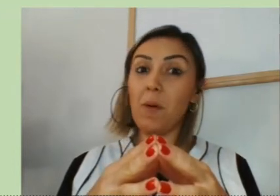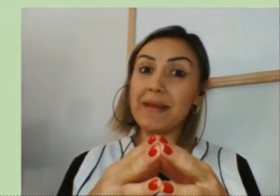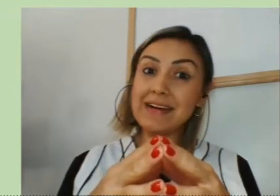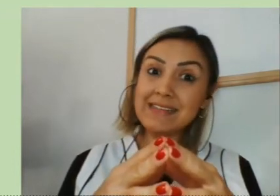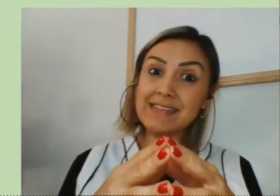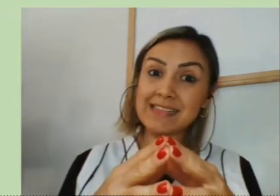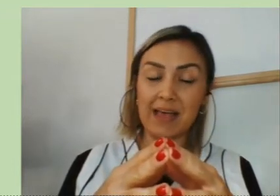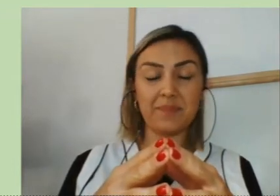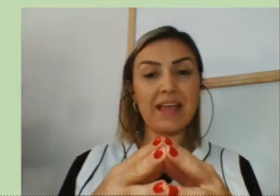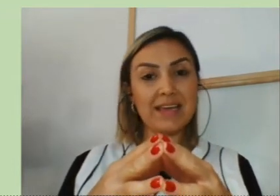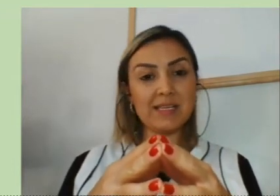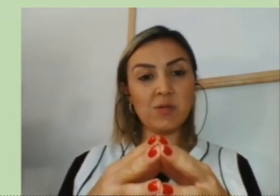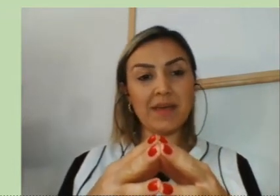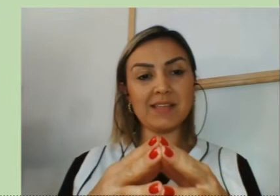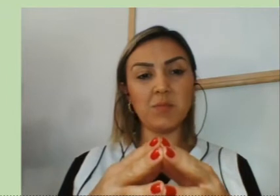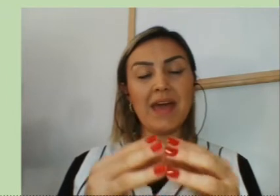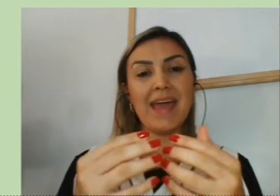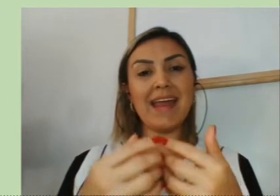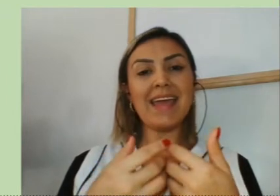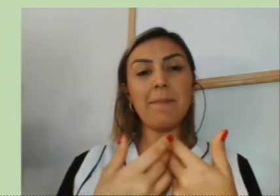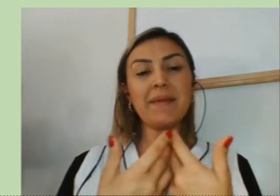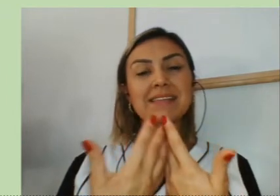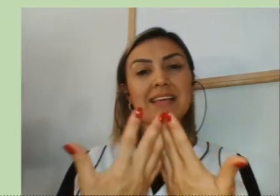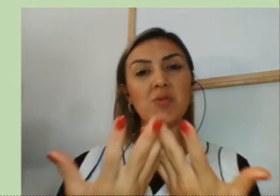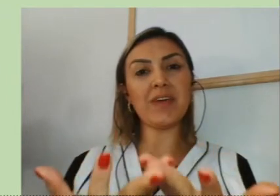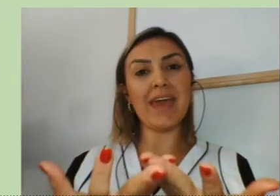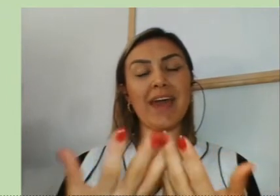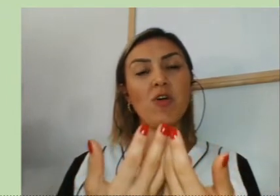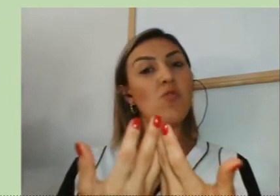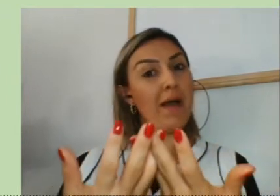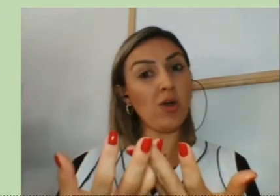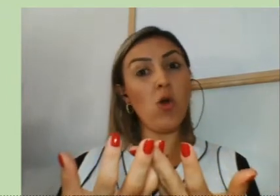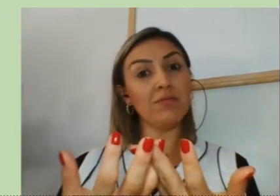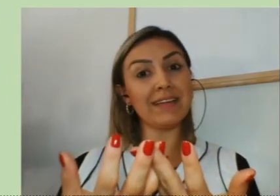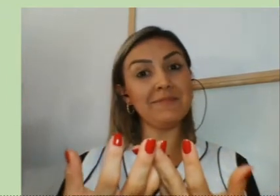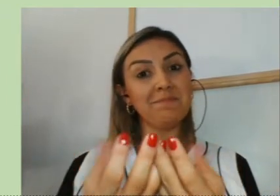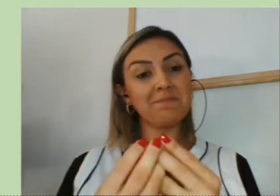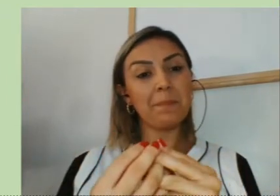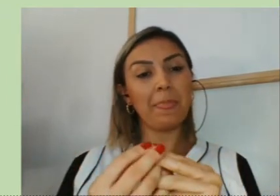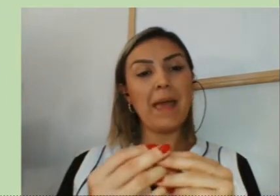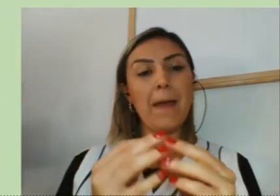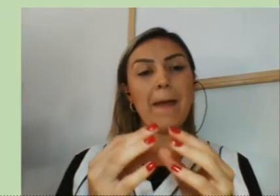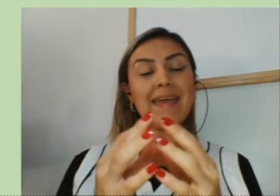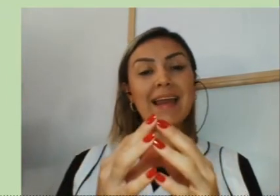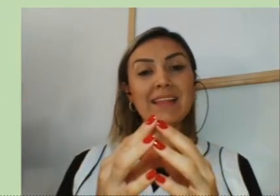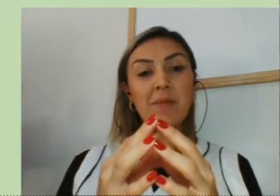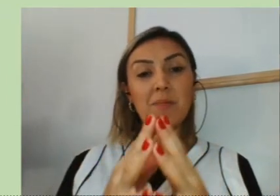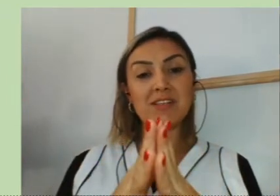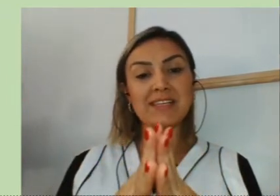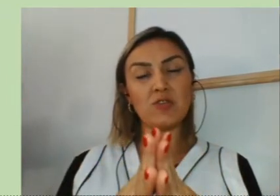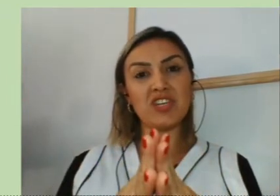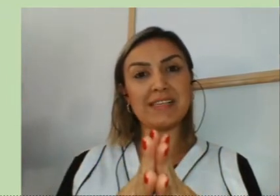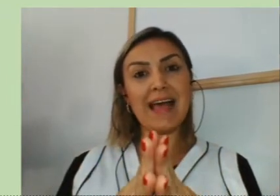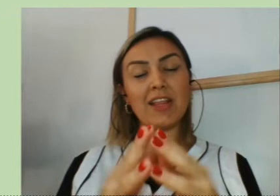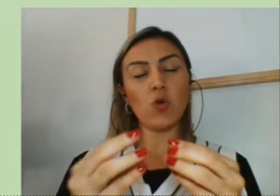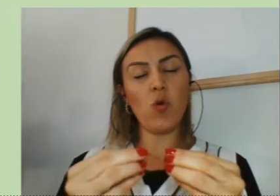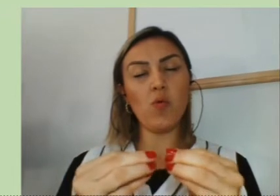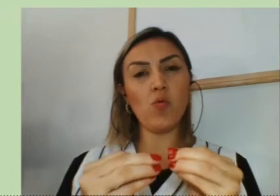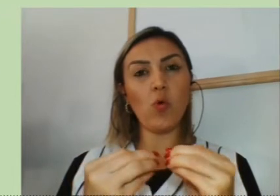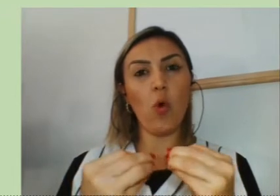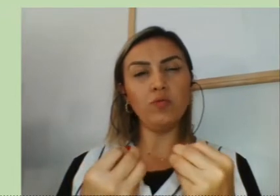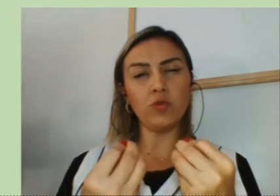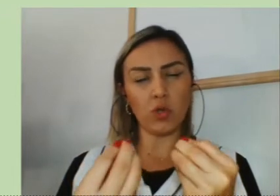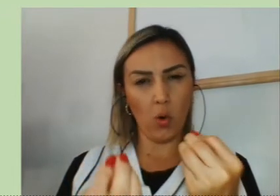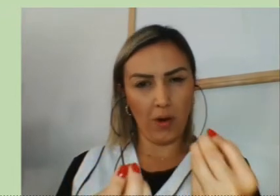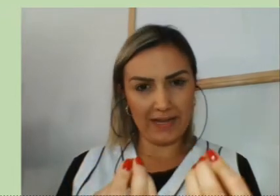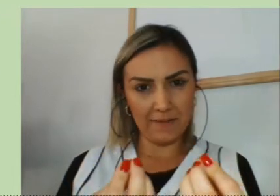de cobrança. Isso mesmo. Ele representa o quê? Uma conta. E ela também pode ser utilizada como